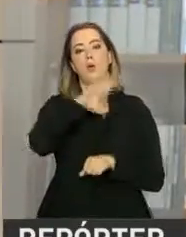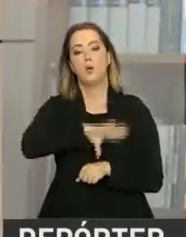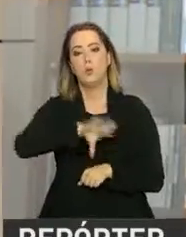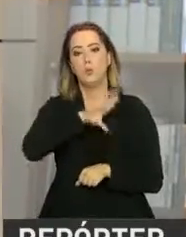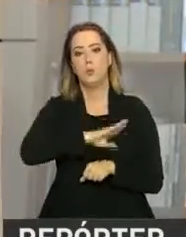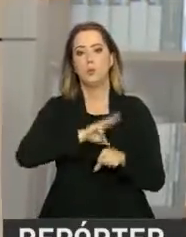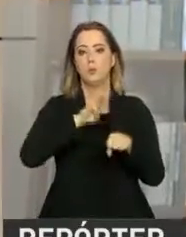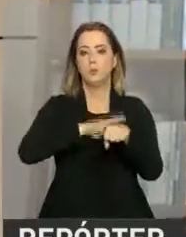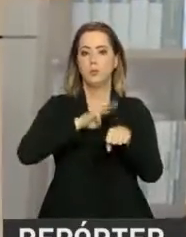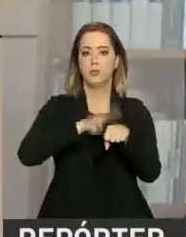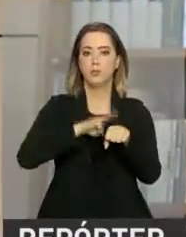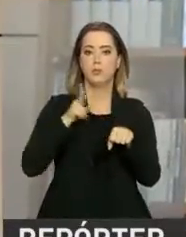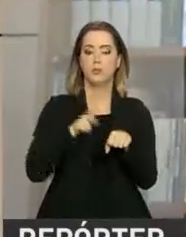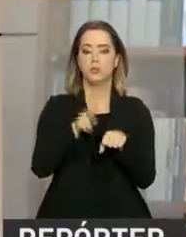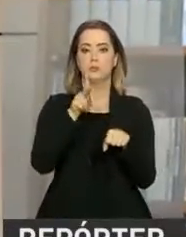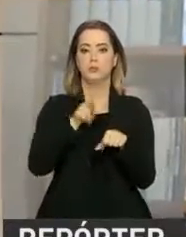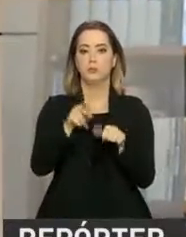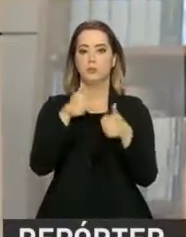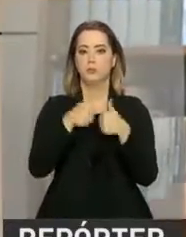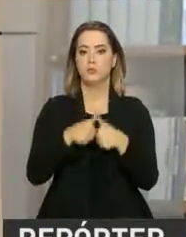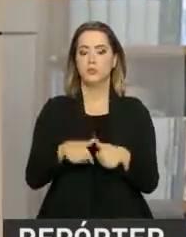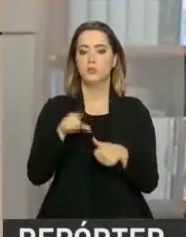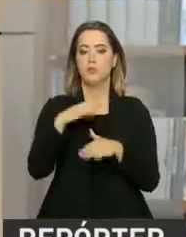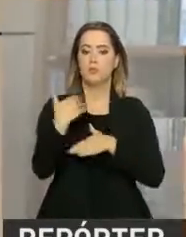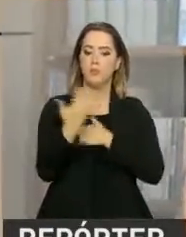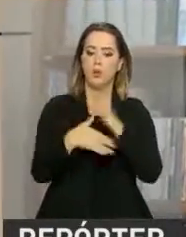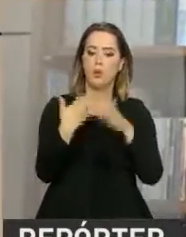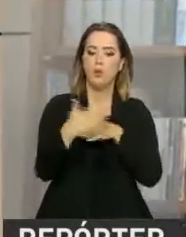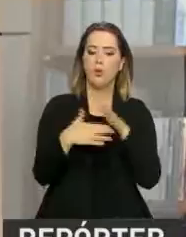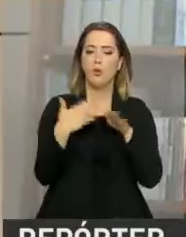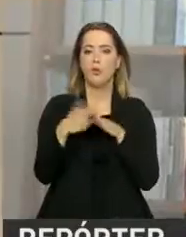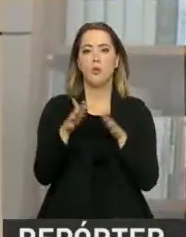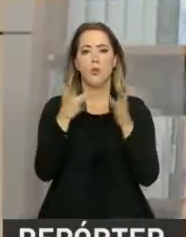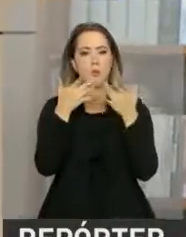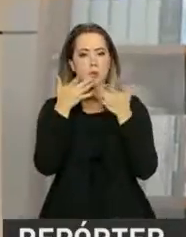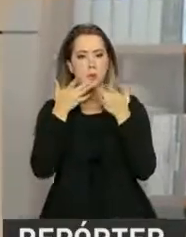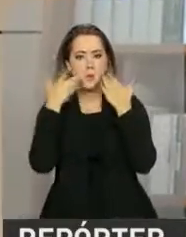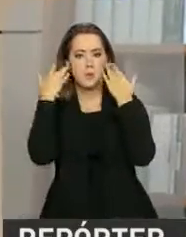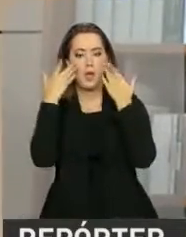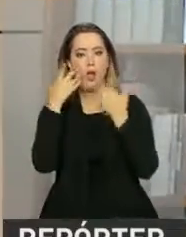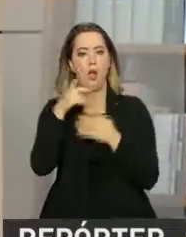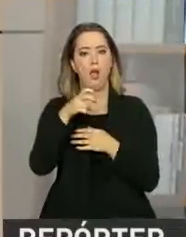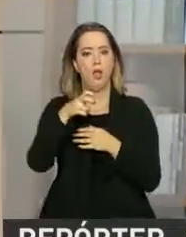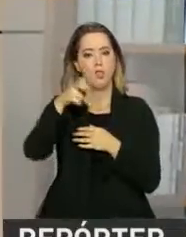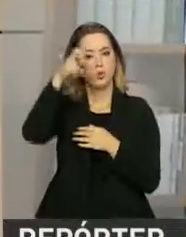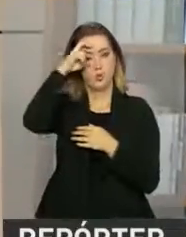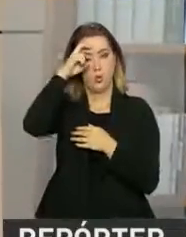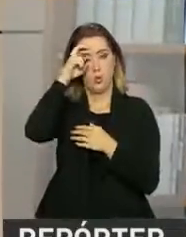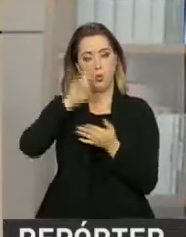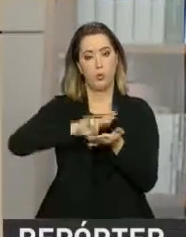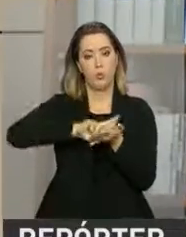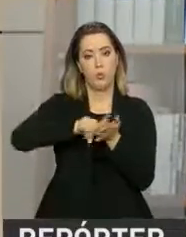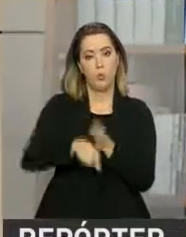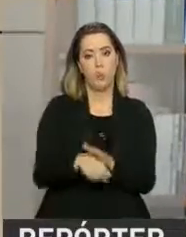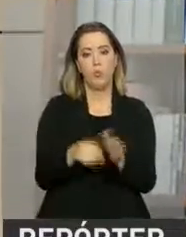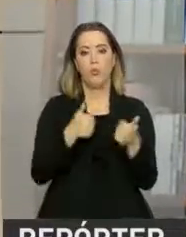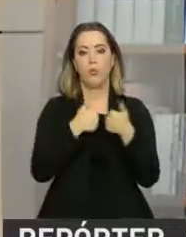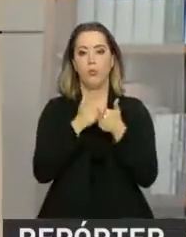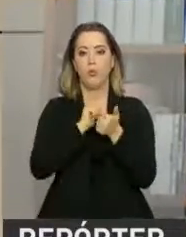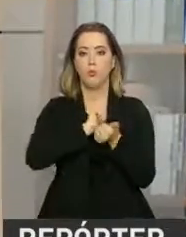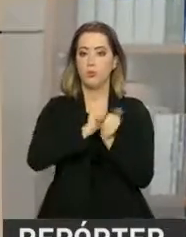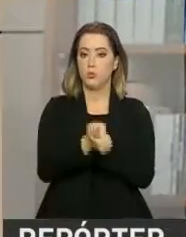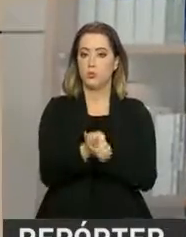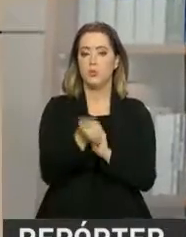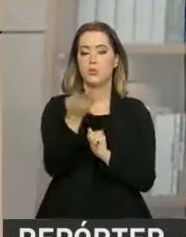educação integral sempre presente, ou seja, a formação na arte, na cultura, nos esportes. O Mais Educação vai